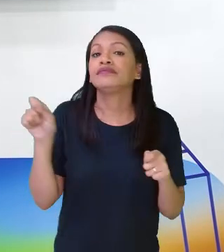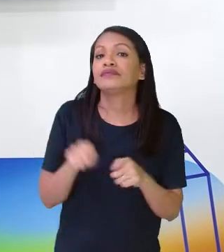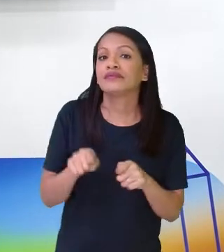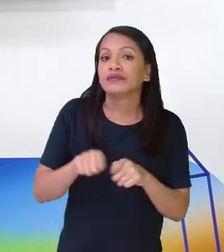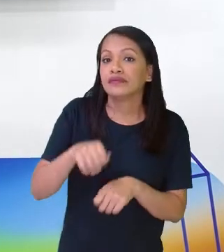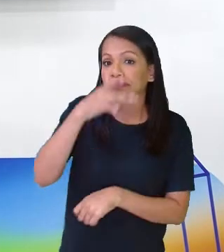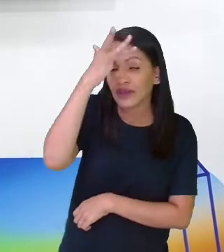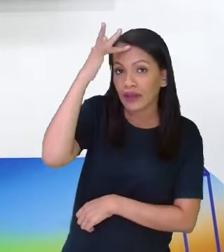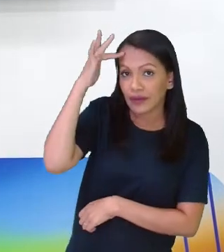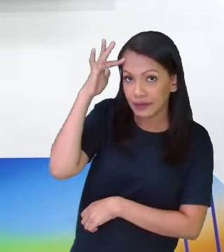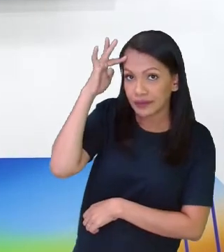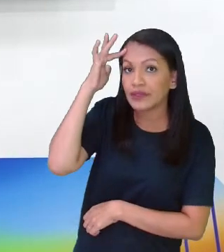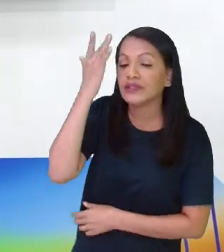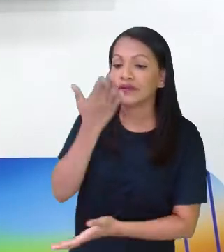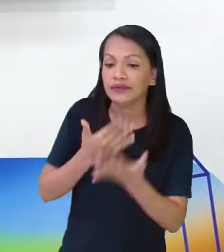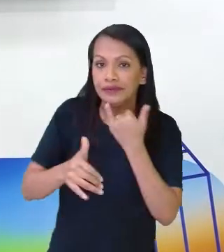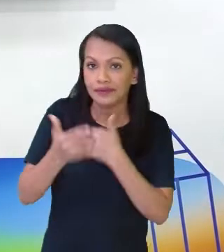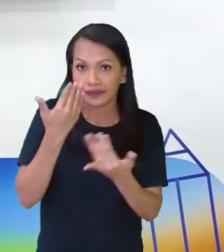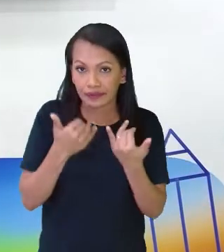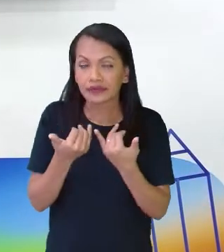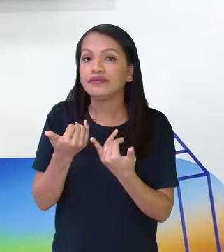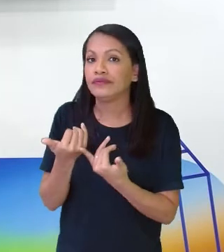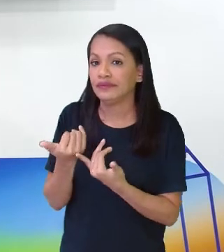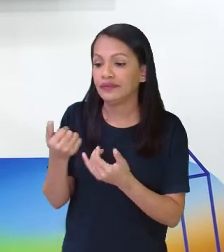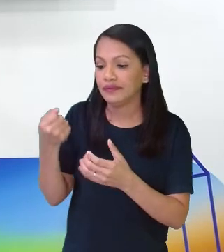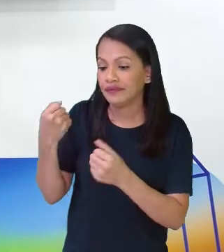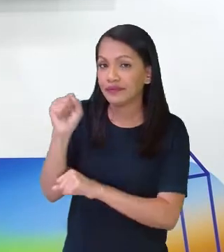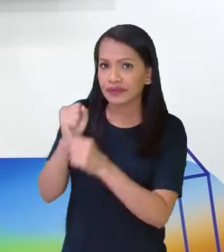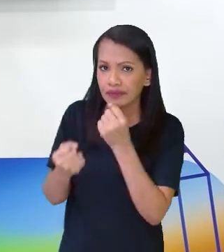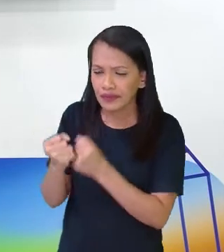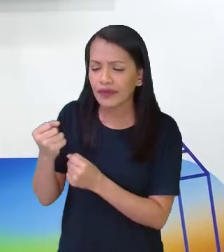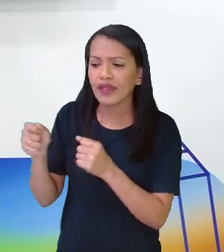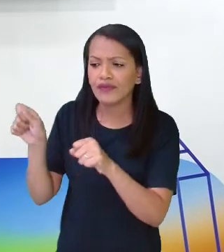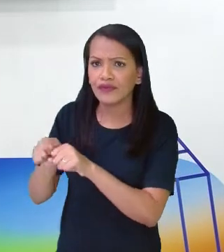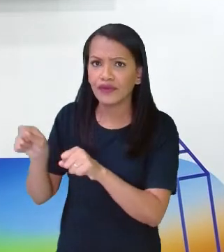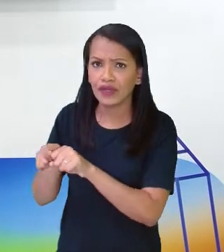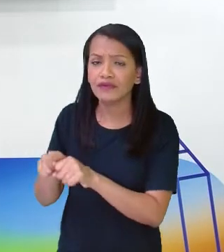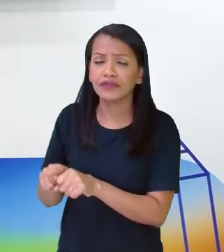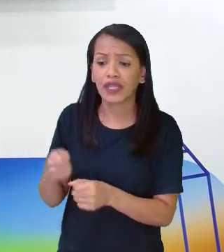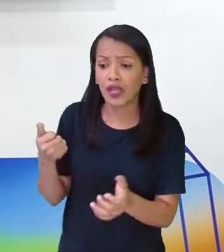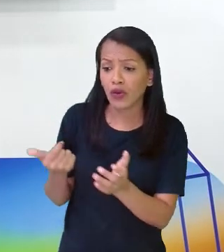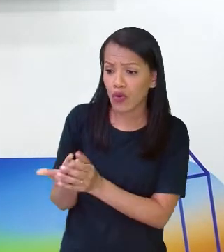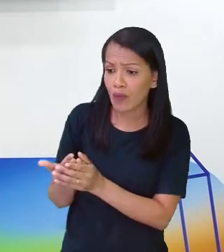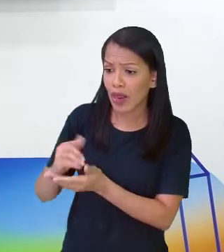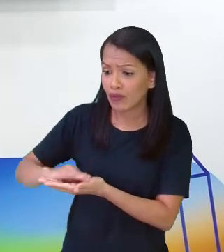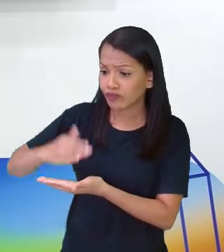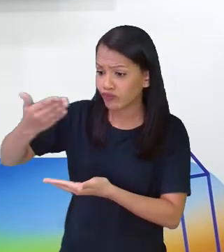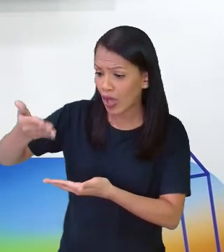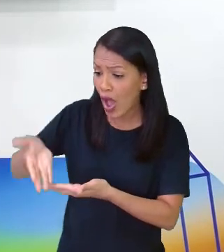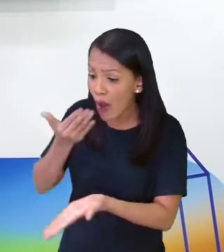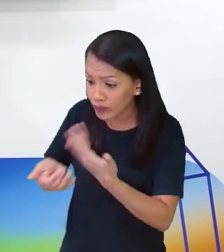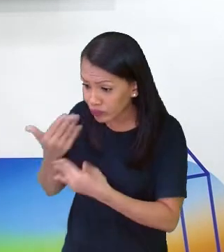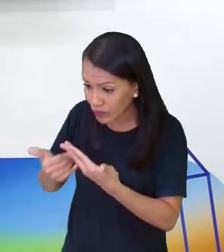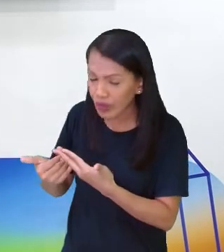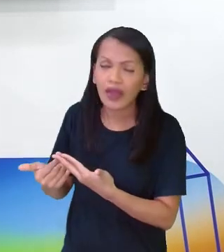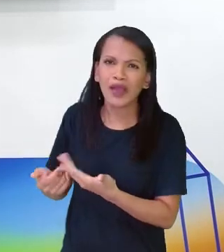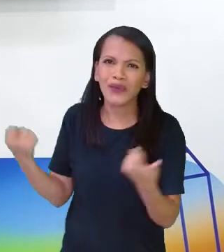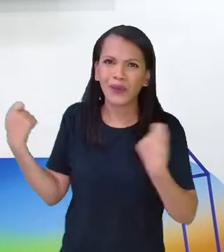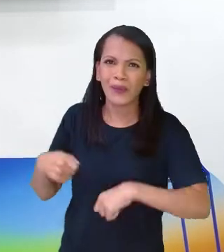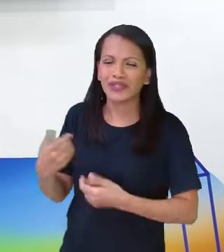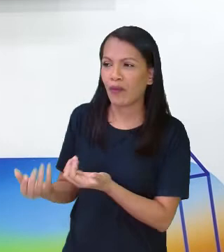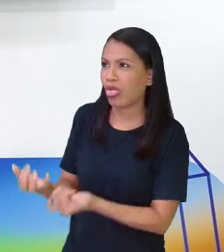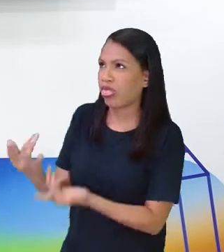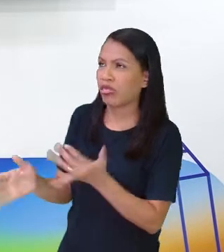as pessoas consumam o alimento industrializado é a praticidade, né? Você compra, abre a embalagem e come. Com os alimentos que